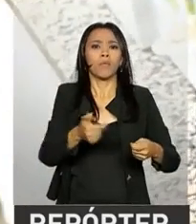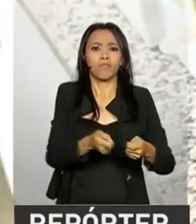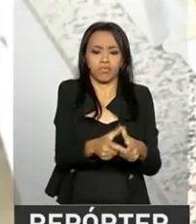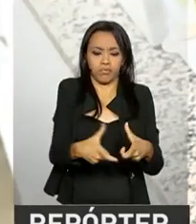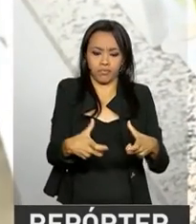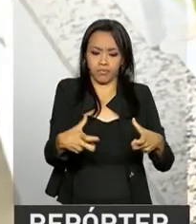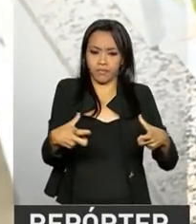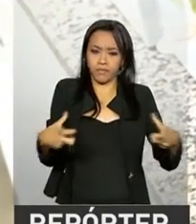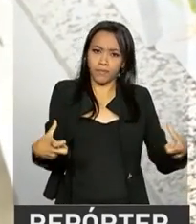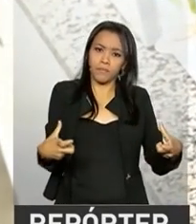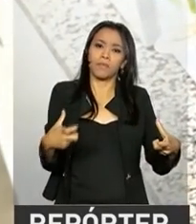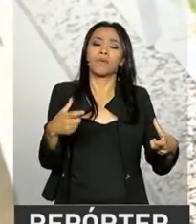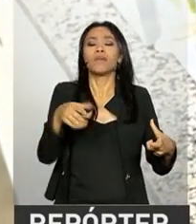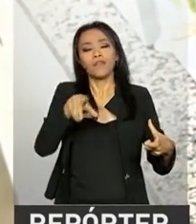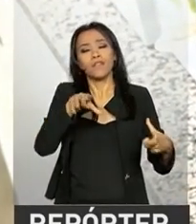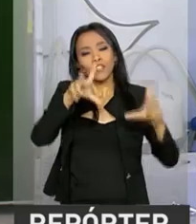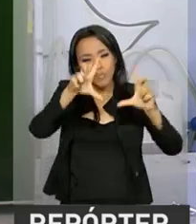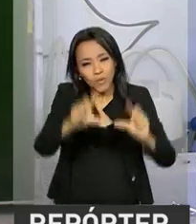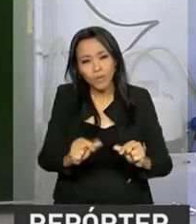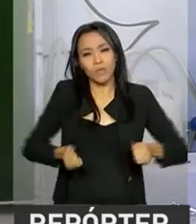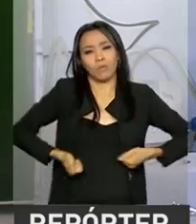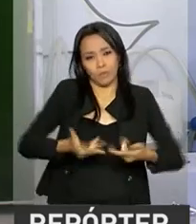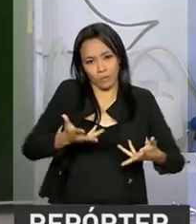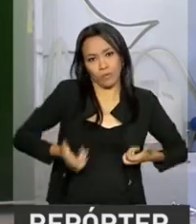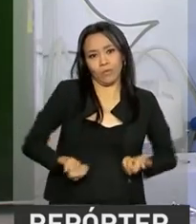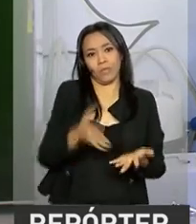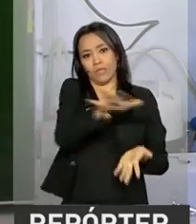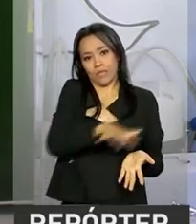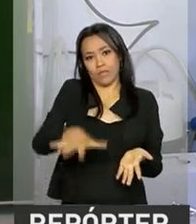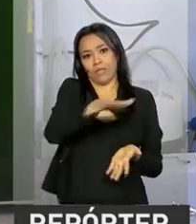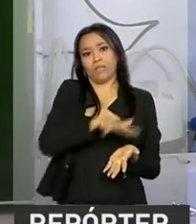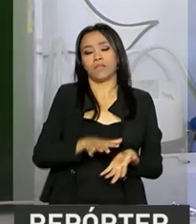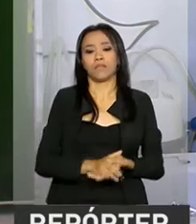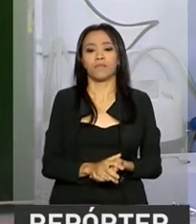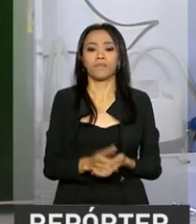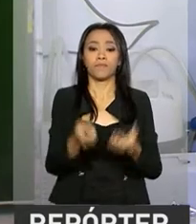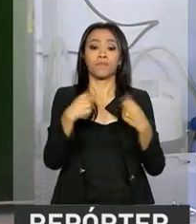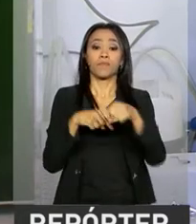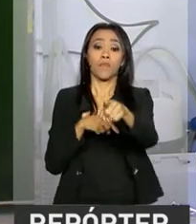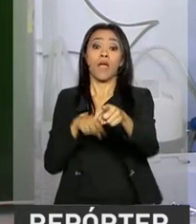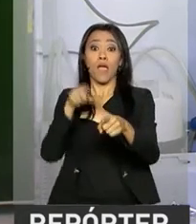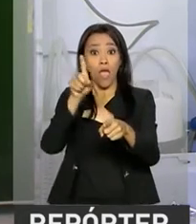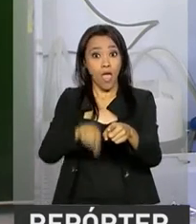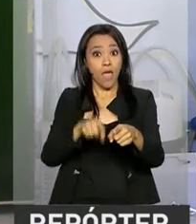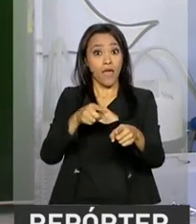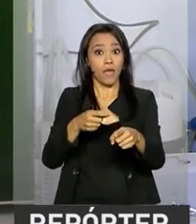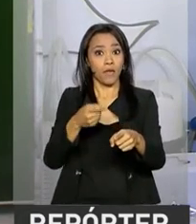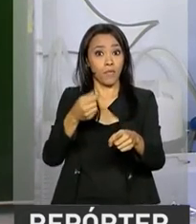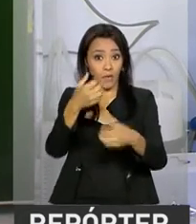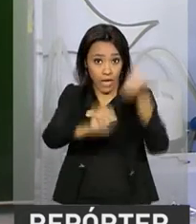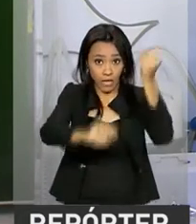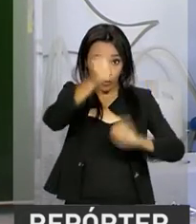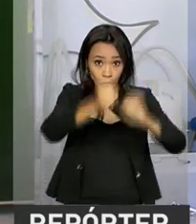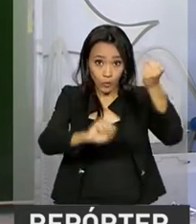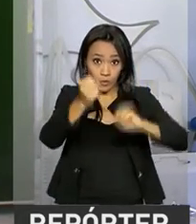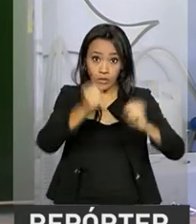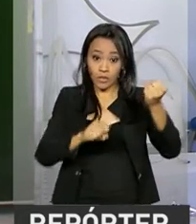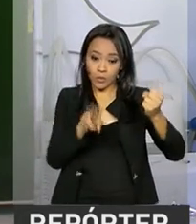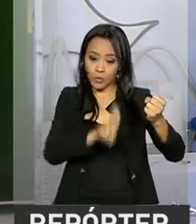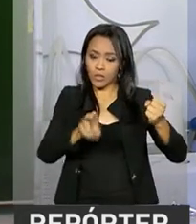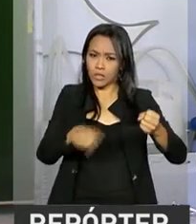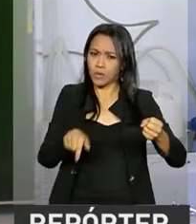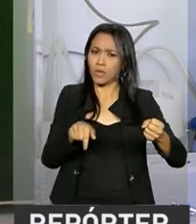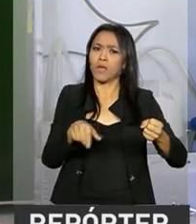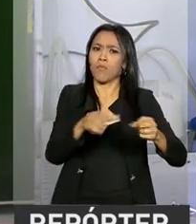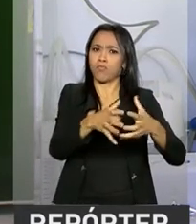microalgas, diminuindo os custos de produção. O que se busca é desenvolver essa indústria para que ela ganhe escala, e